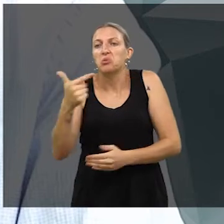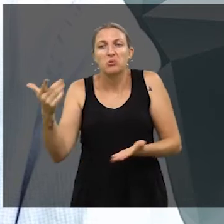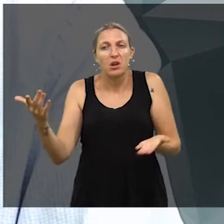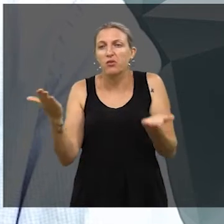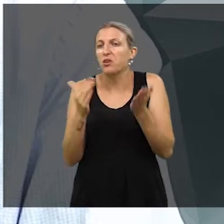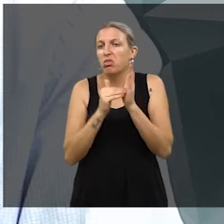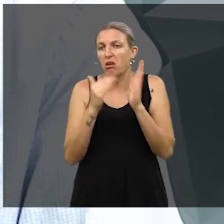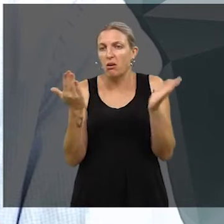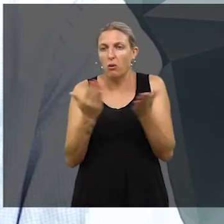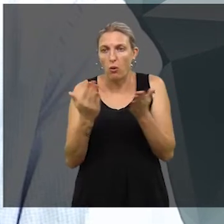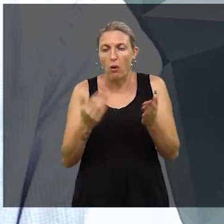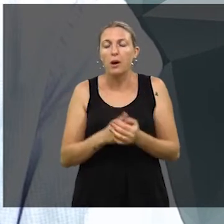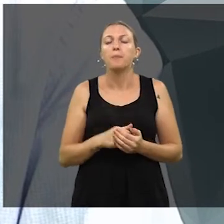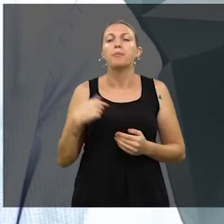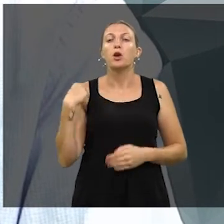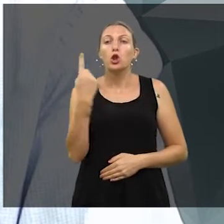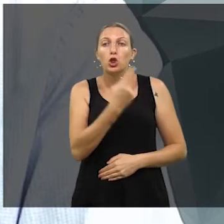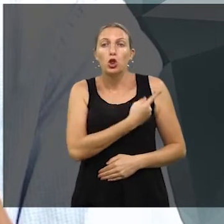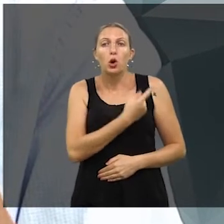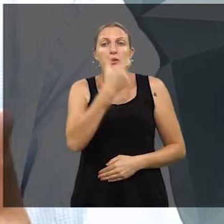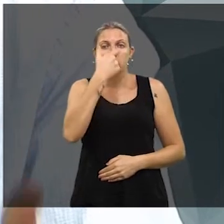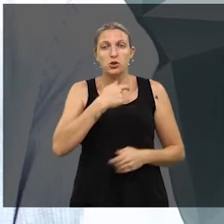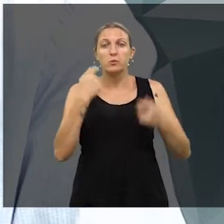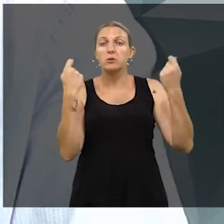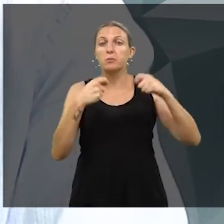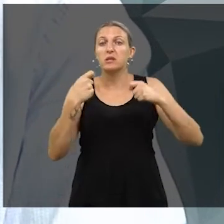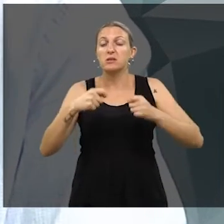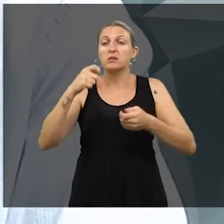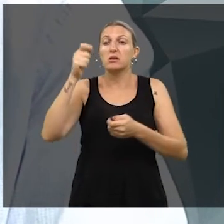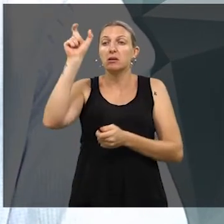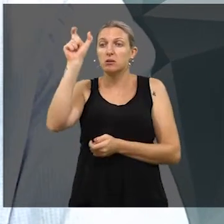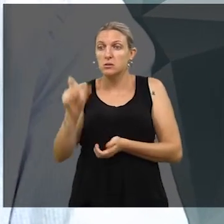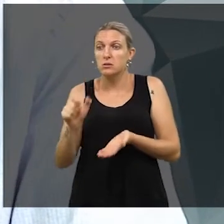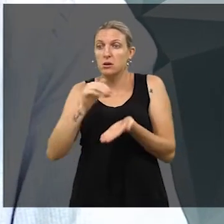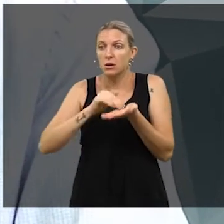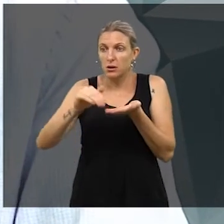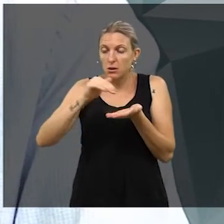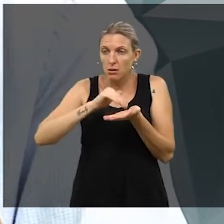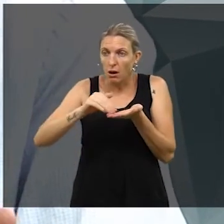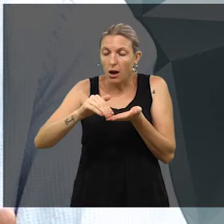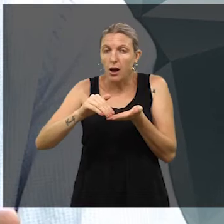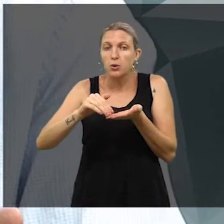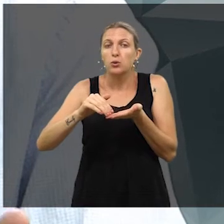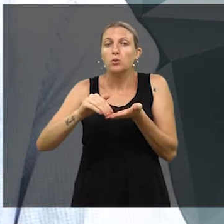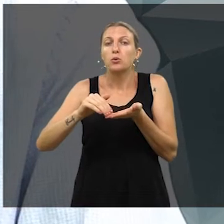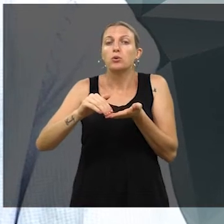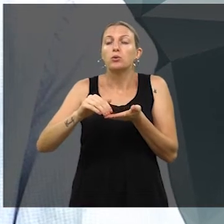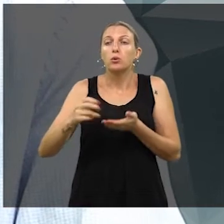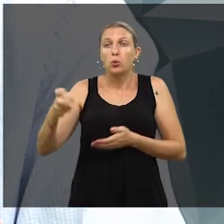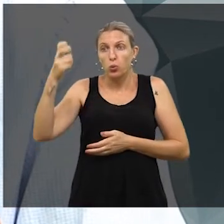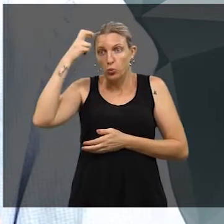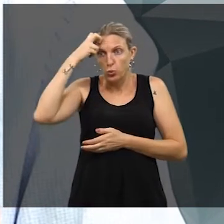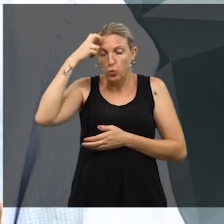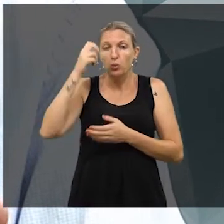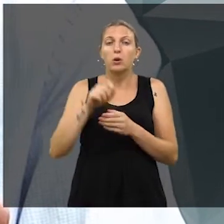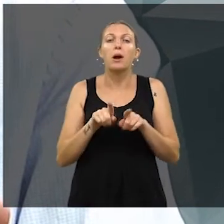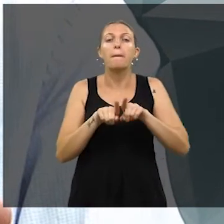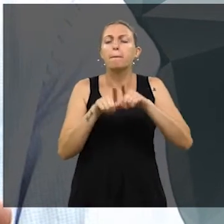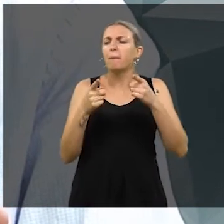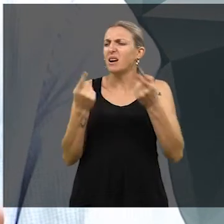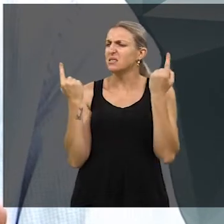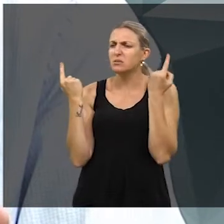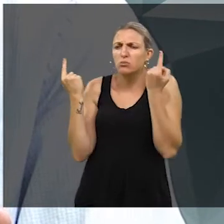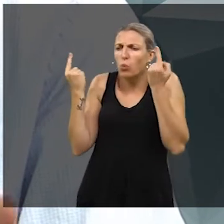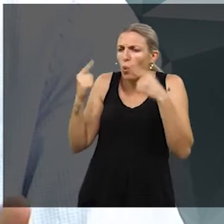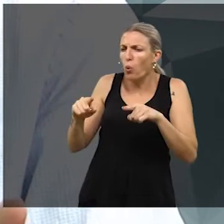favoráveis a ter secretário de Cultura, Esporte e Turismo pela importância que essa pasta tem, mas nós somos contrários, por exemplo, a nós termos uma